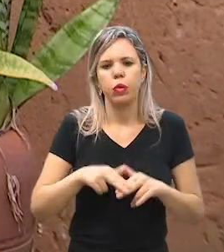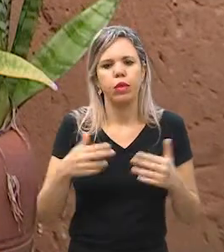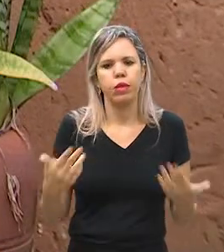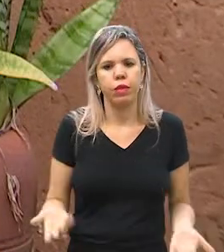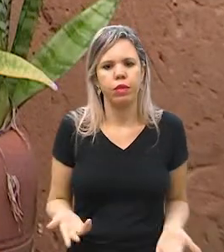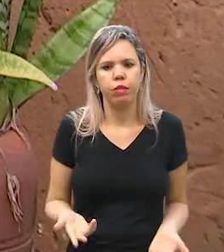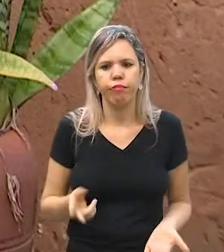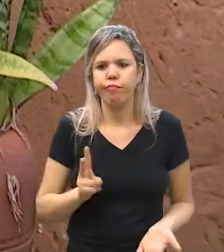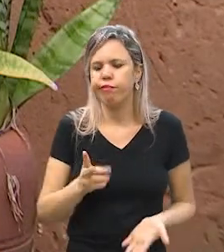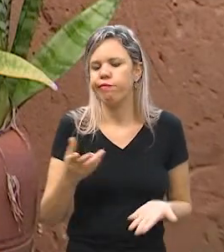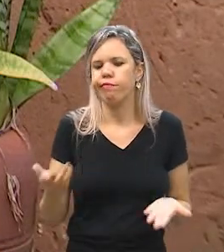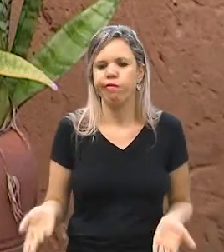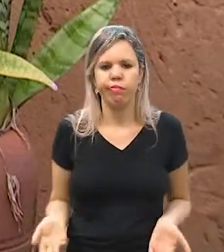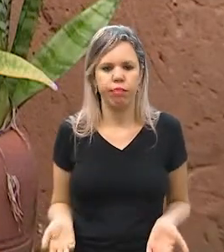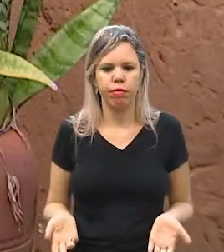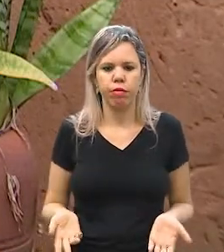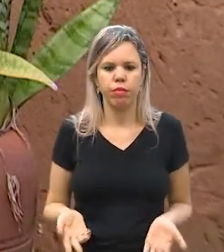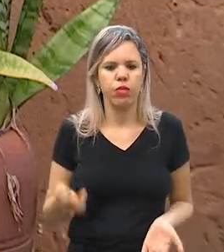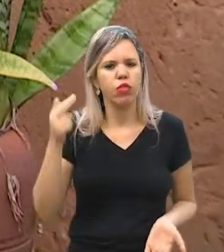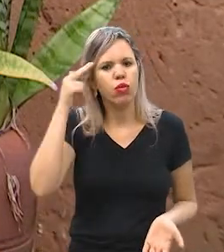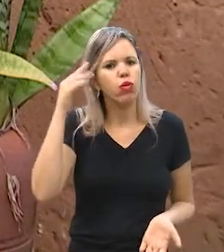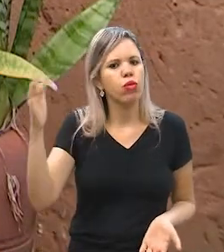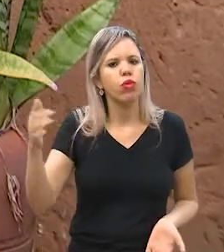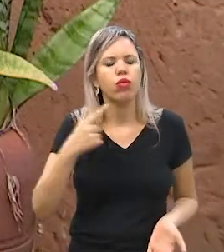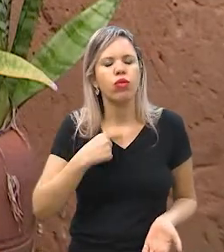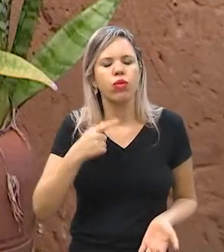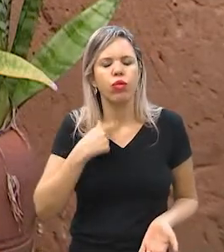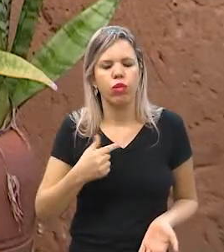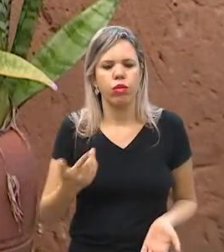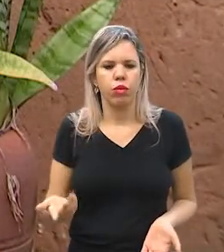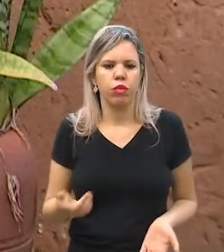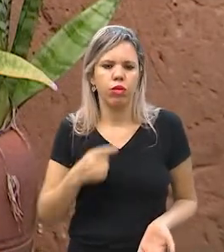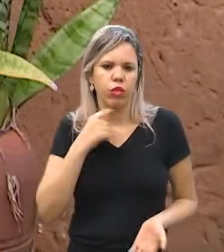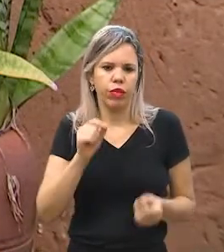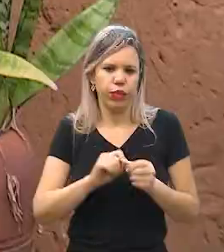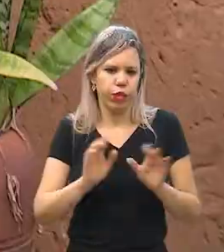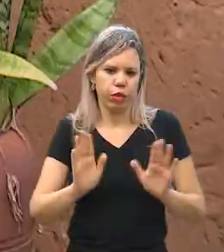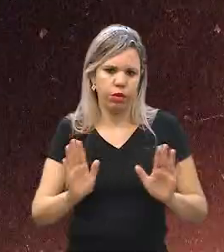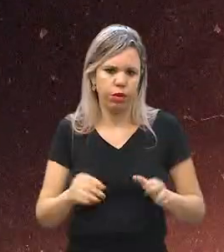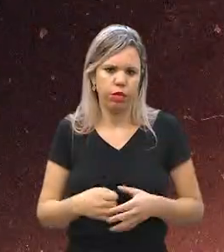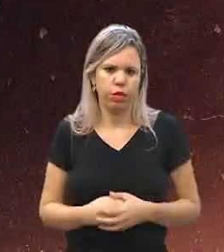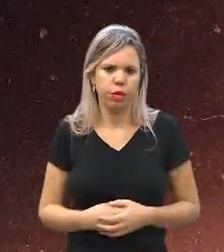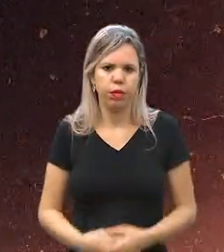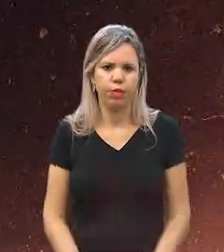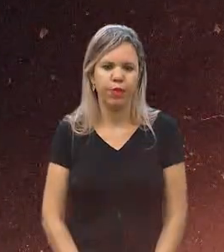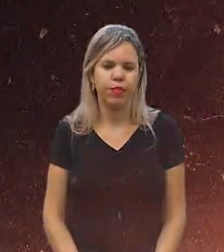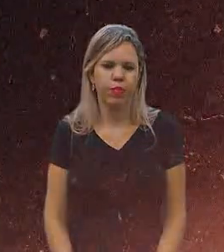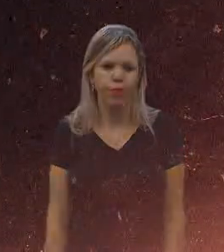gente não continuar com esse sonho, com essa vontade, ninguém vai fazer isso pela gente.